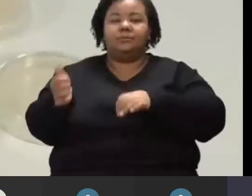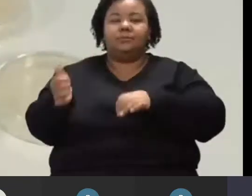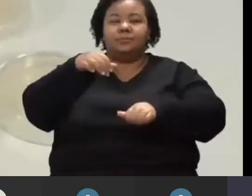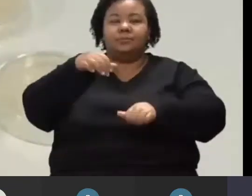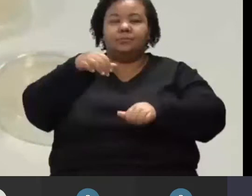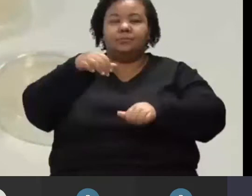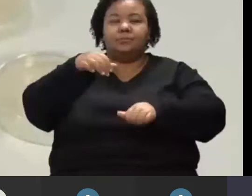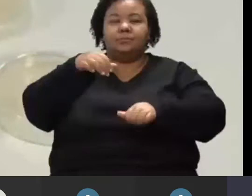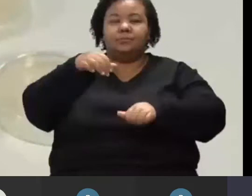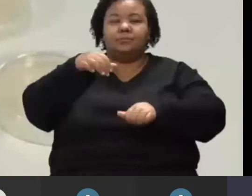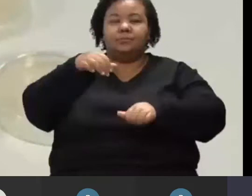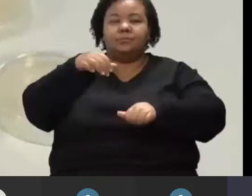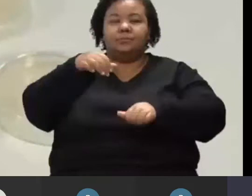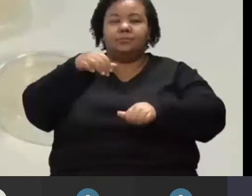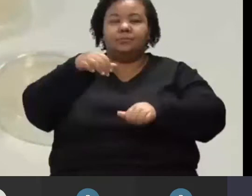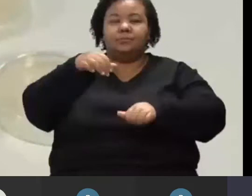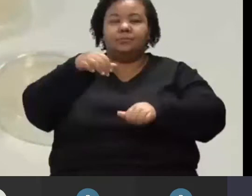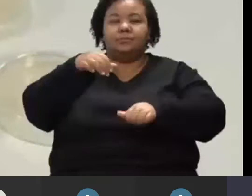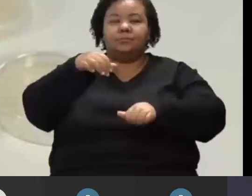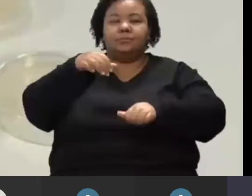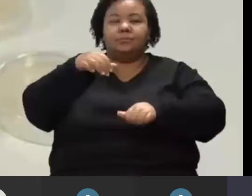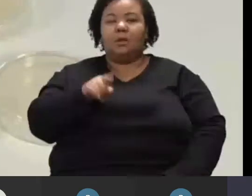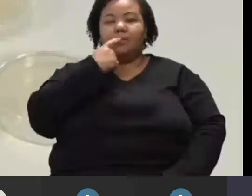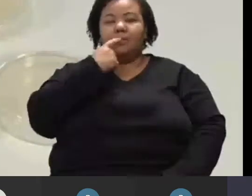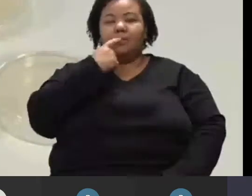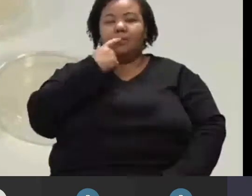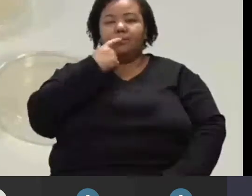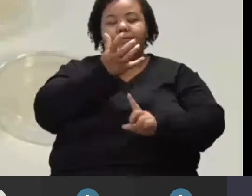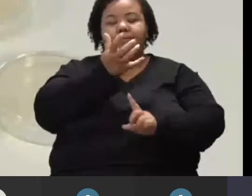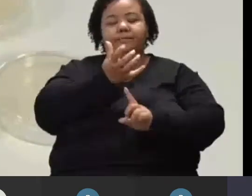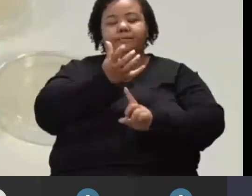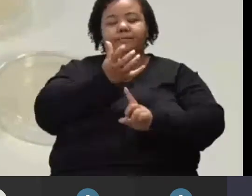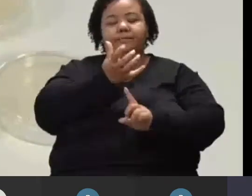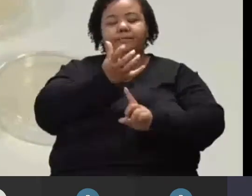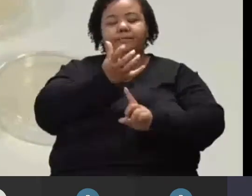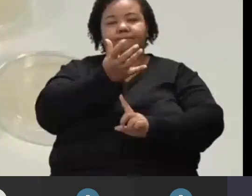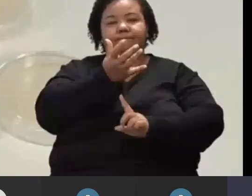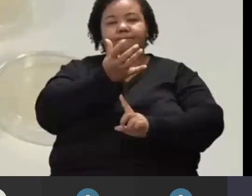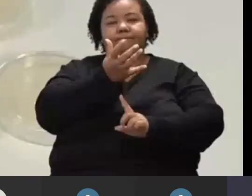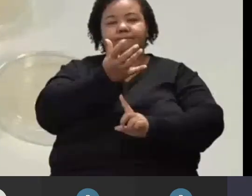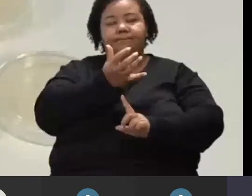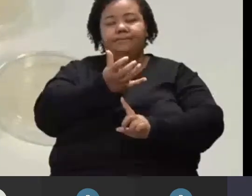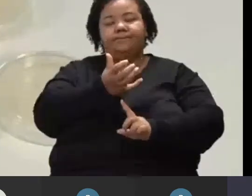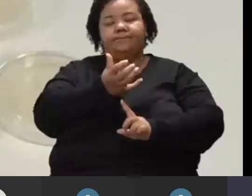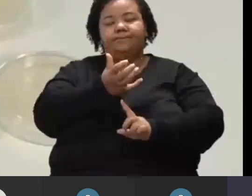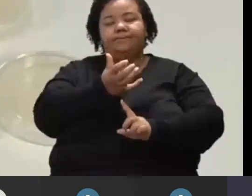você vai realizar próximo à chama. E aí, então, você vai flambar a alça.